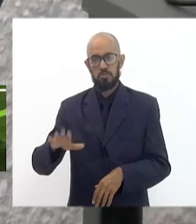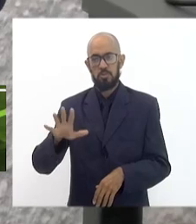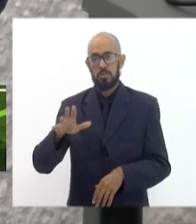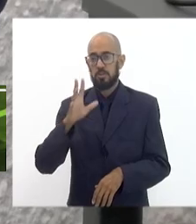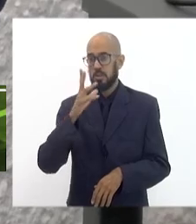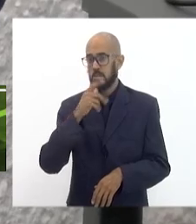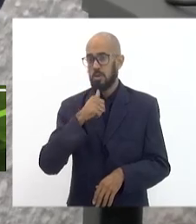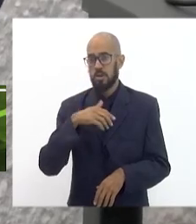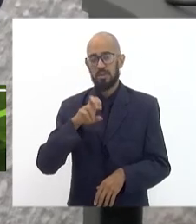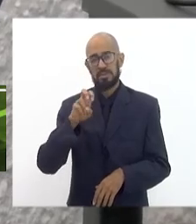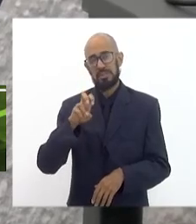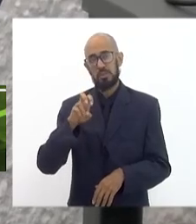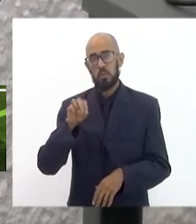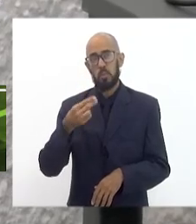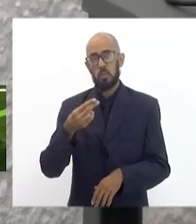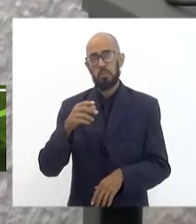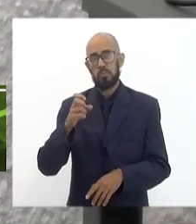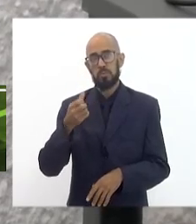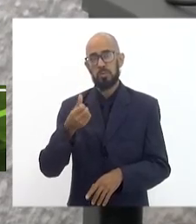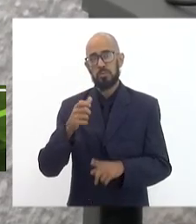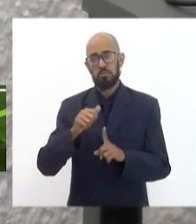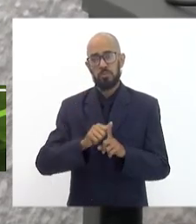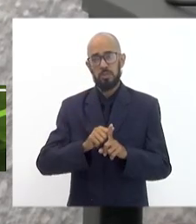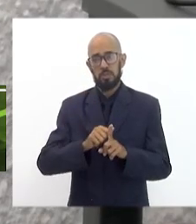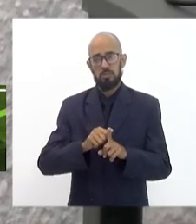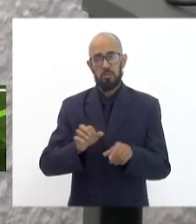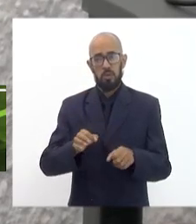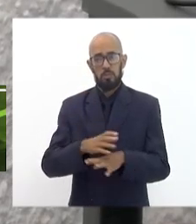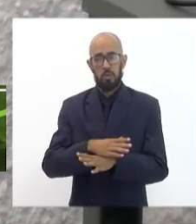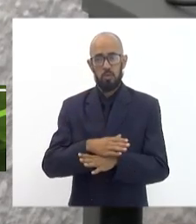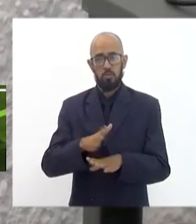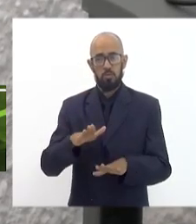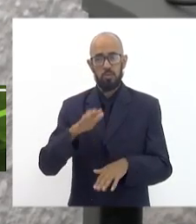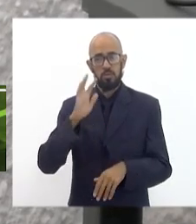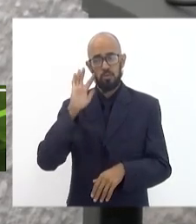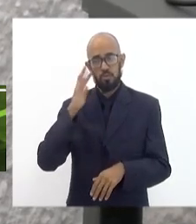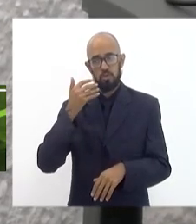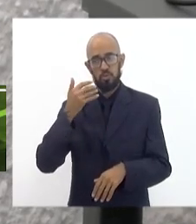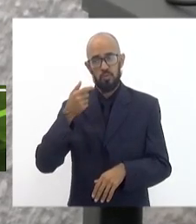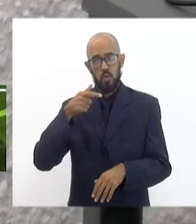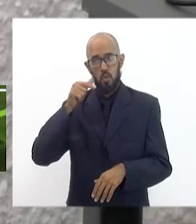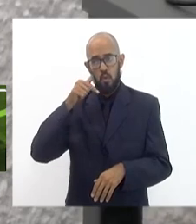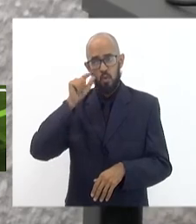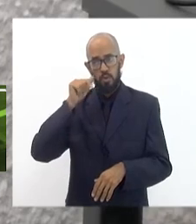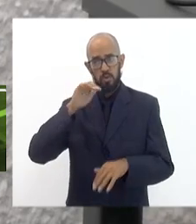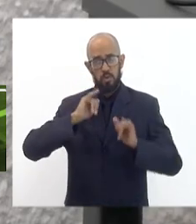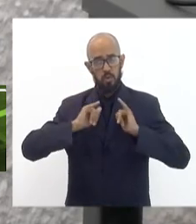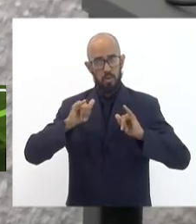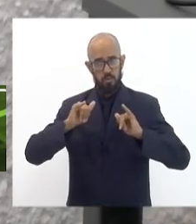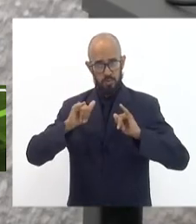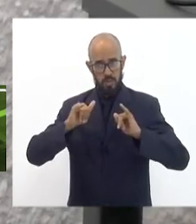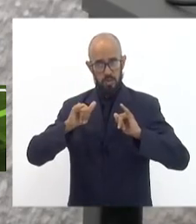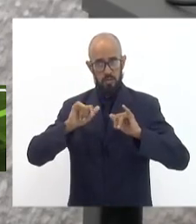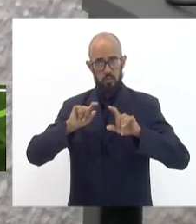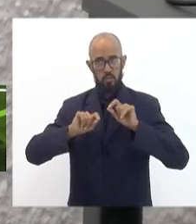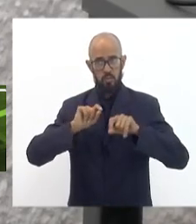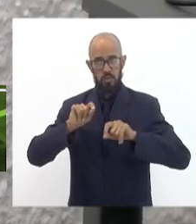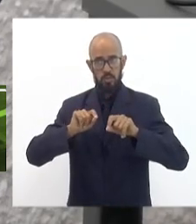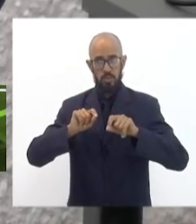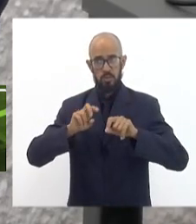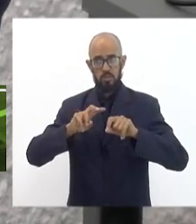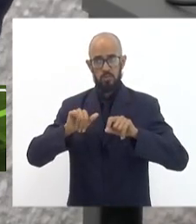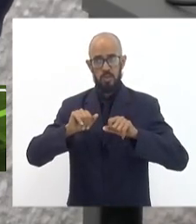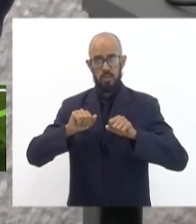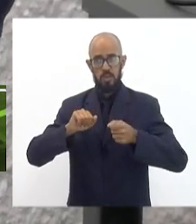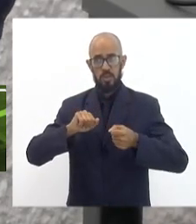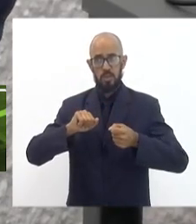hora de cinco seis meses para ficar pronto E Agora Nós tomamos uma decisão ontem eu usei isso que eu queria aqui para comunicar vocês o seguinte nós vamos